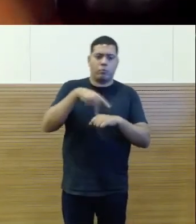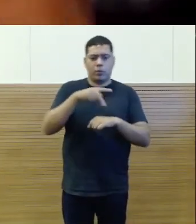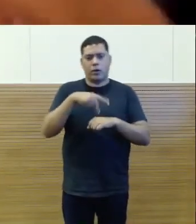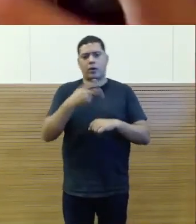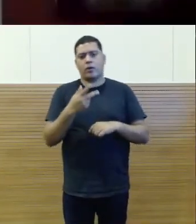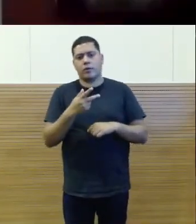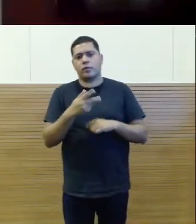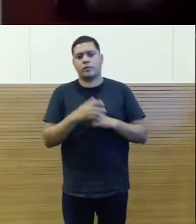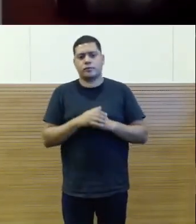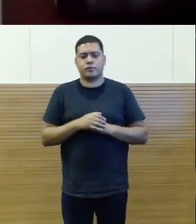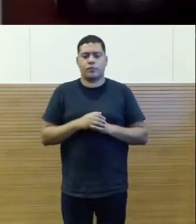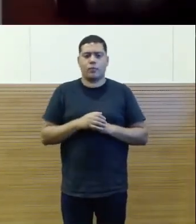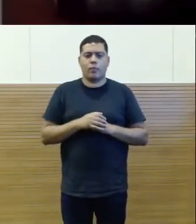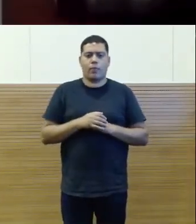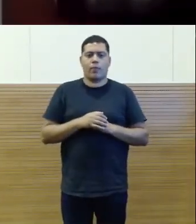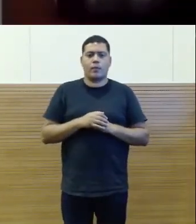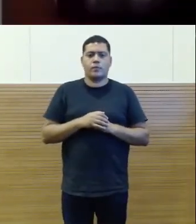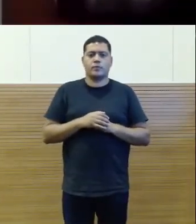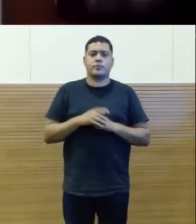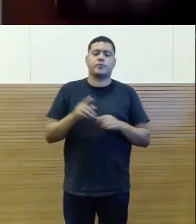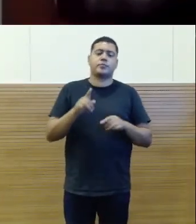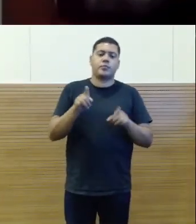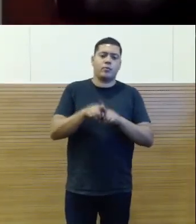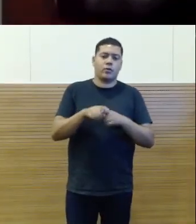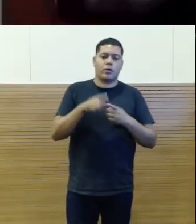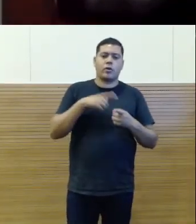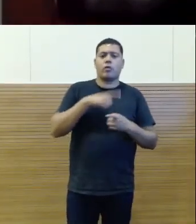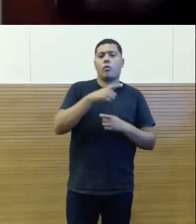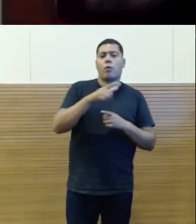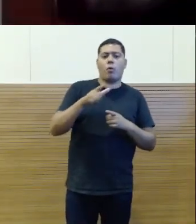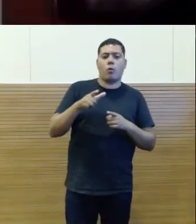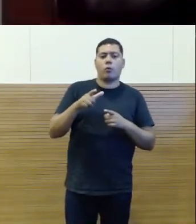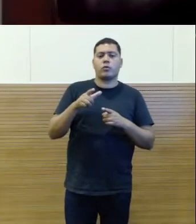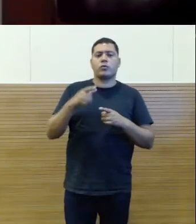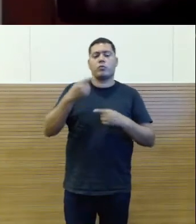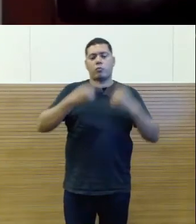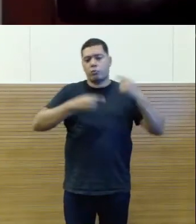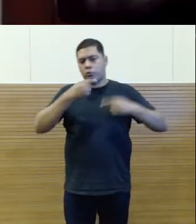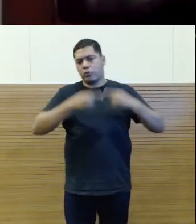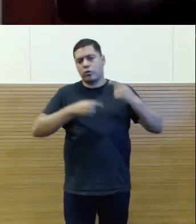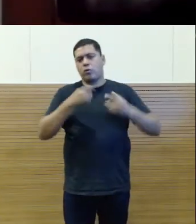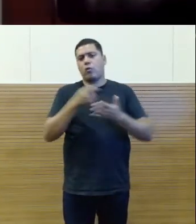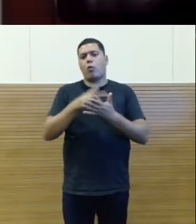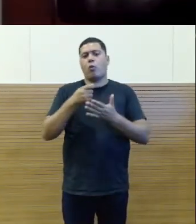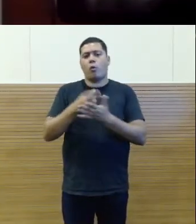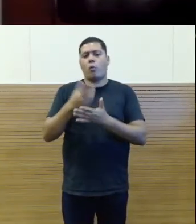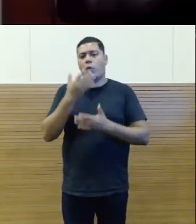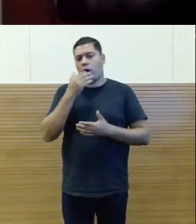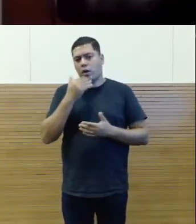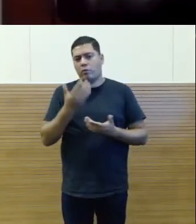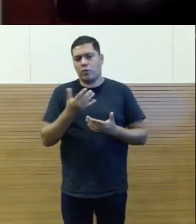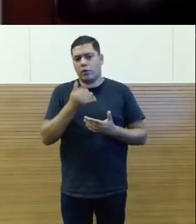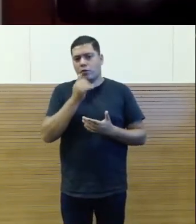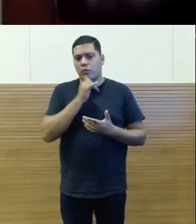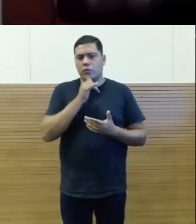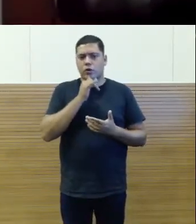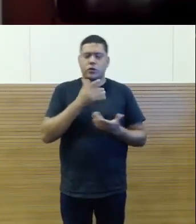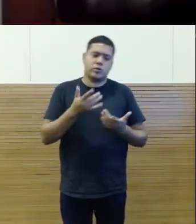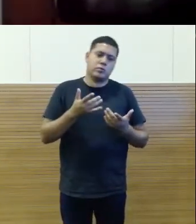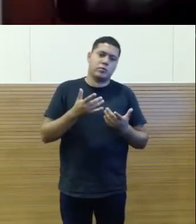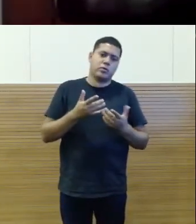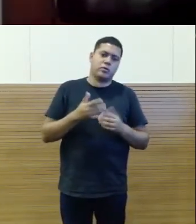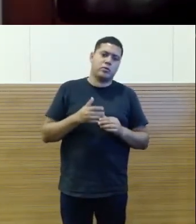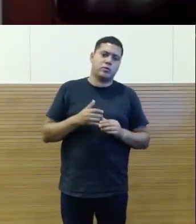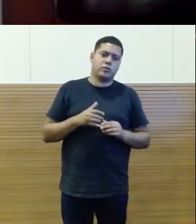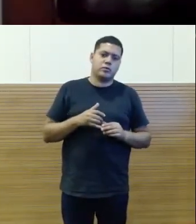são subsidiados. Há outras políticas, como compras de alimentos por programas institucionais. O Brasil tem uma experiência fantástica